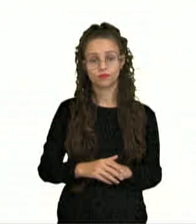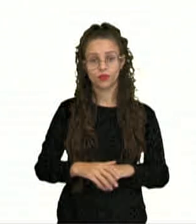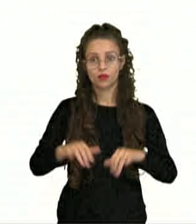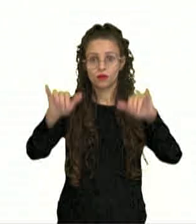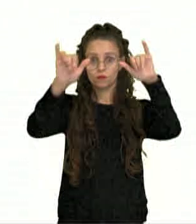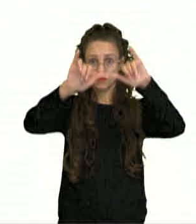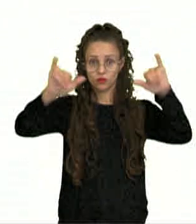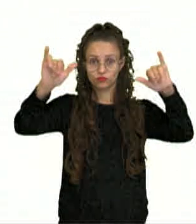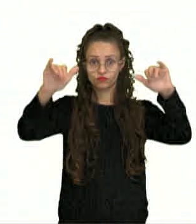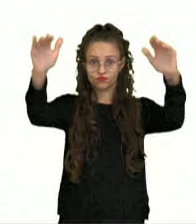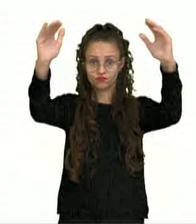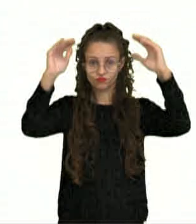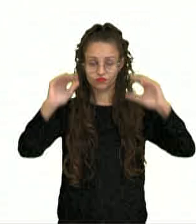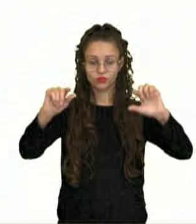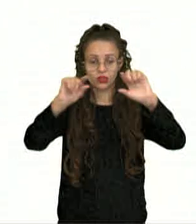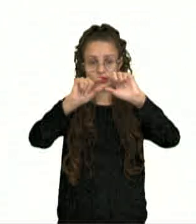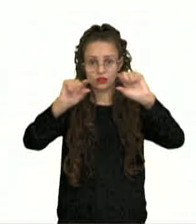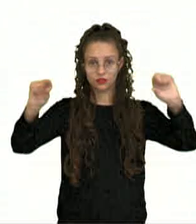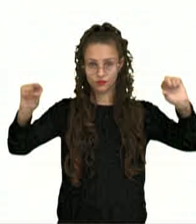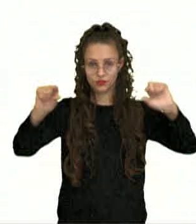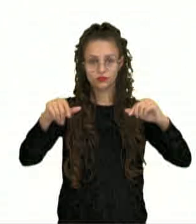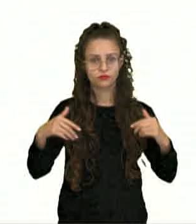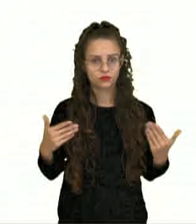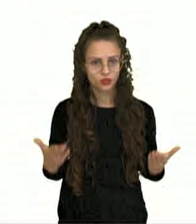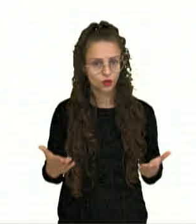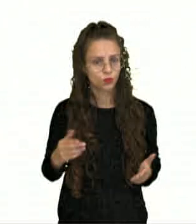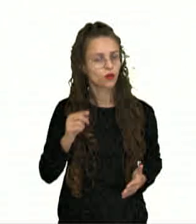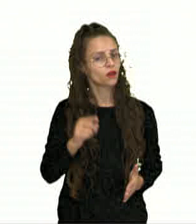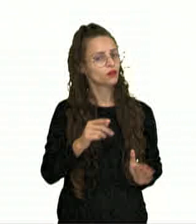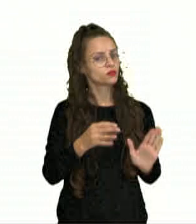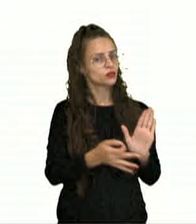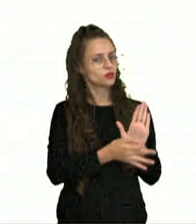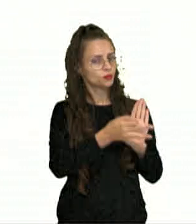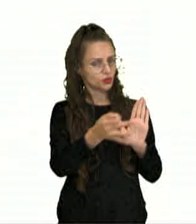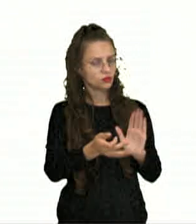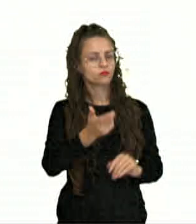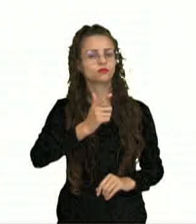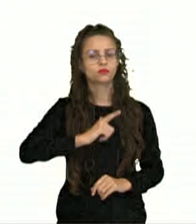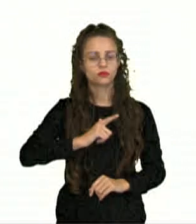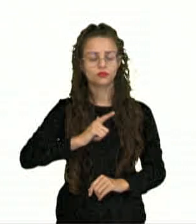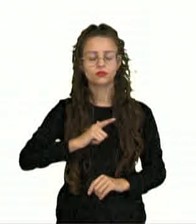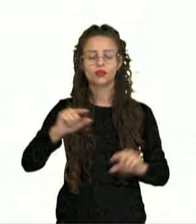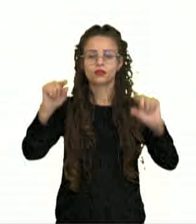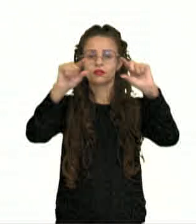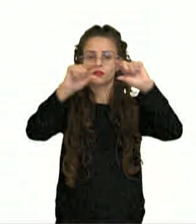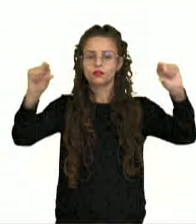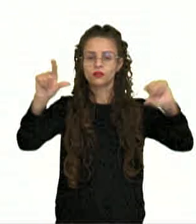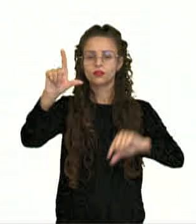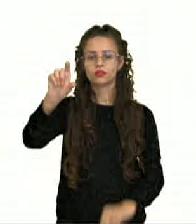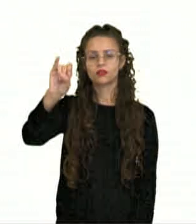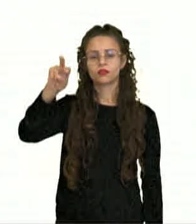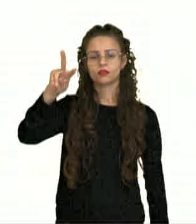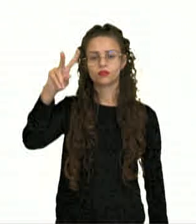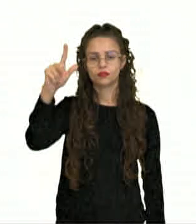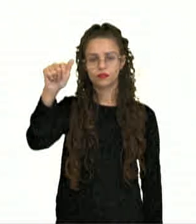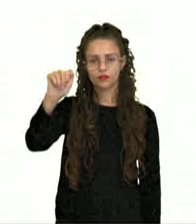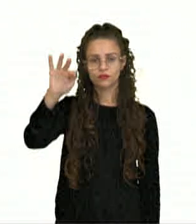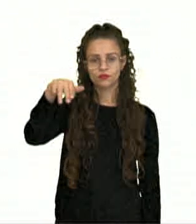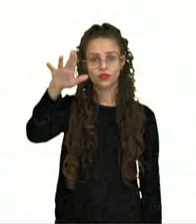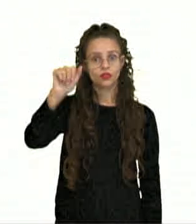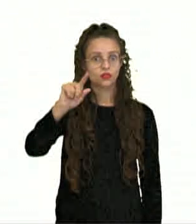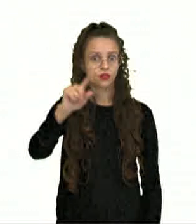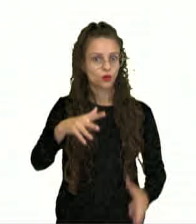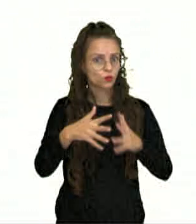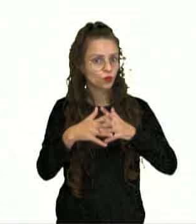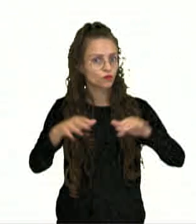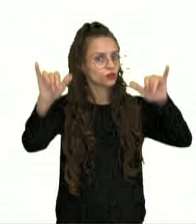fina. Então, no editorial, há a presença da linha fina, tá? Não confundir